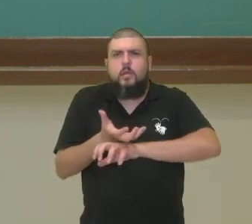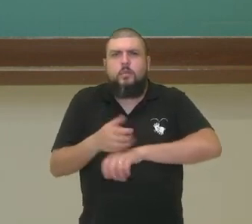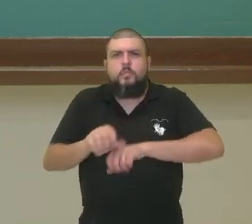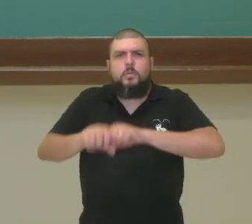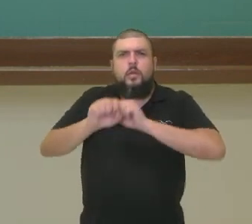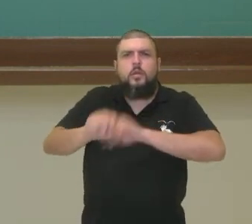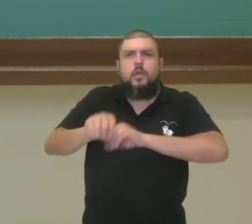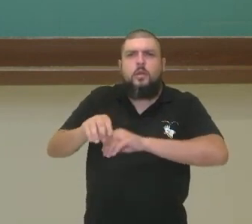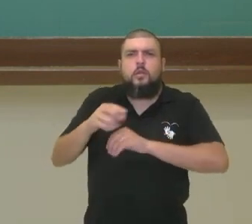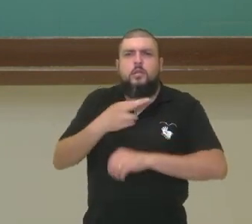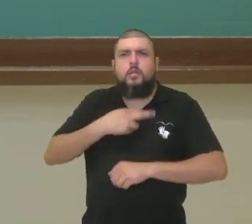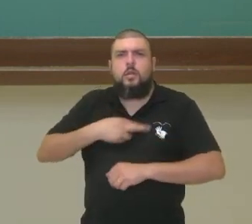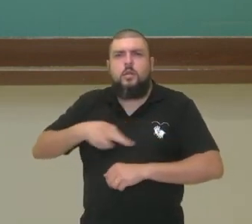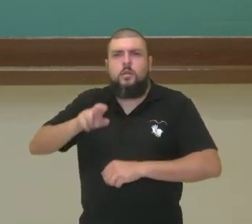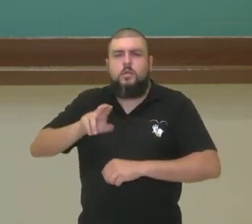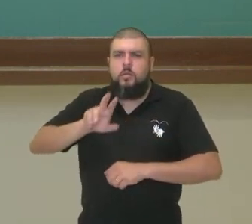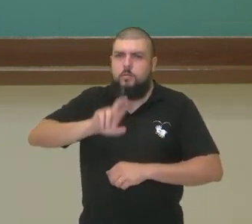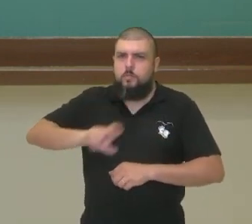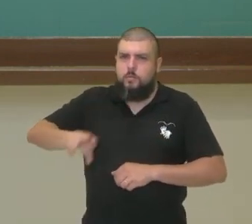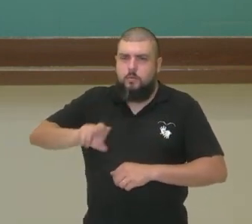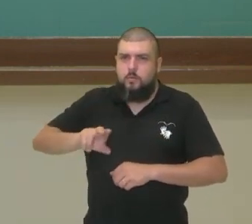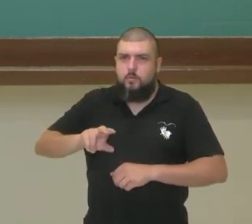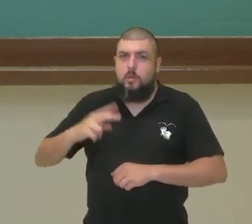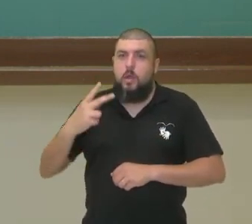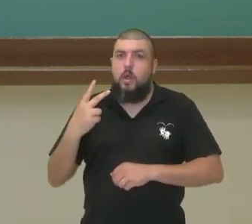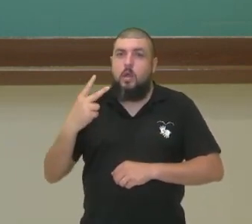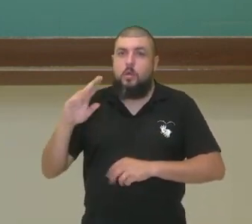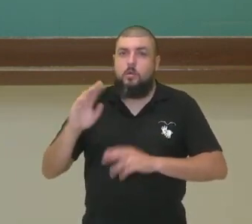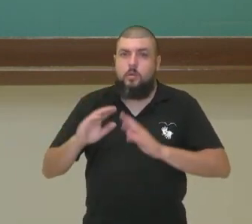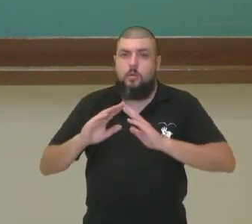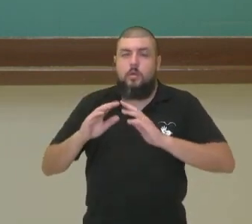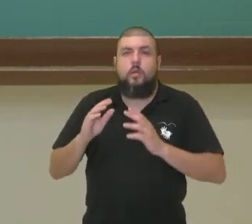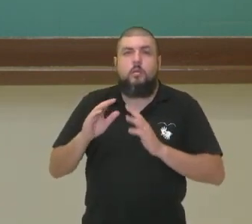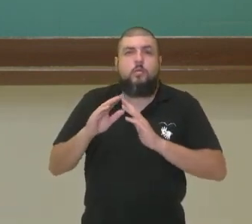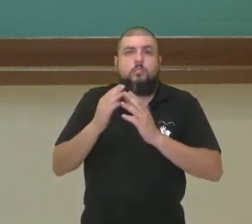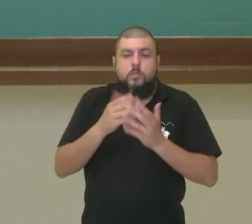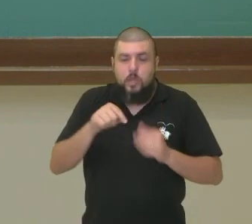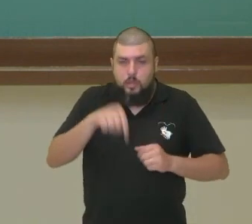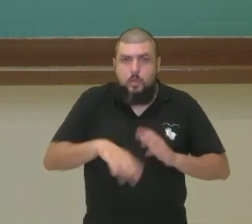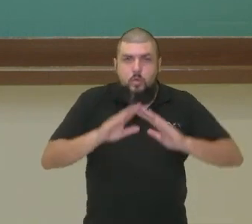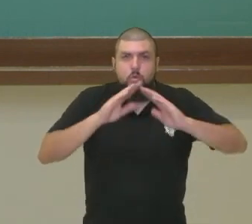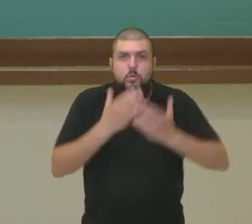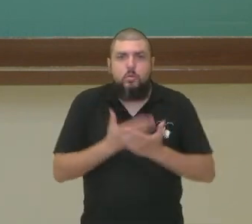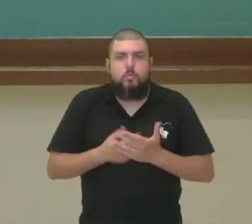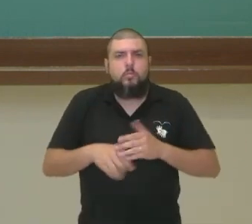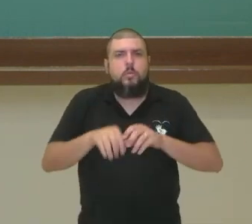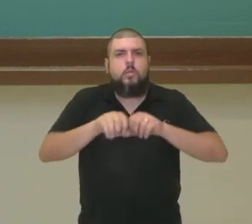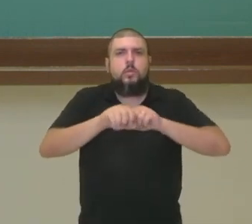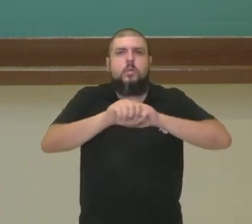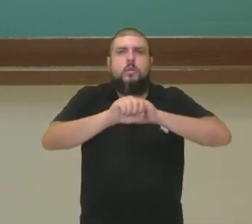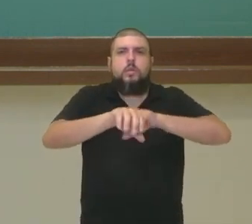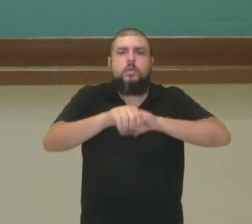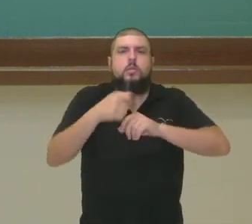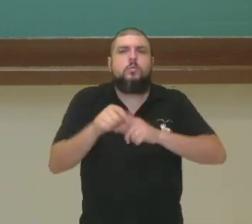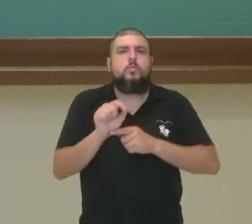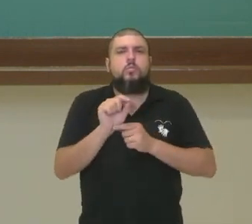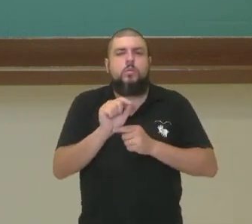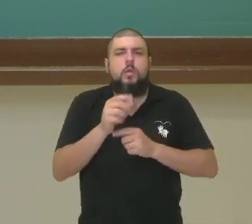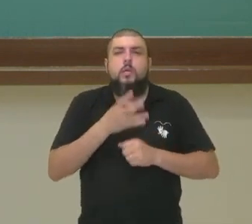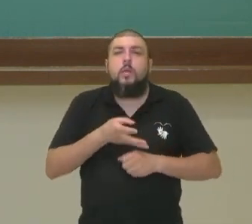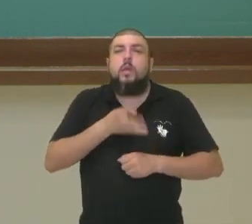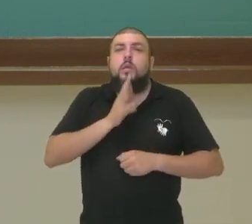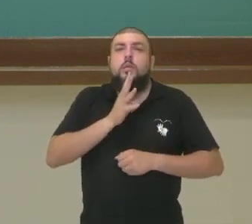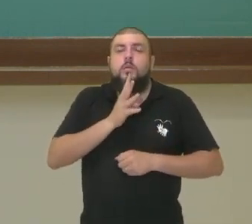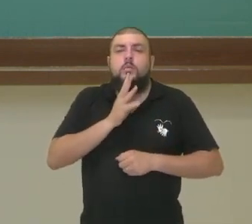A aula de religião é lá no lugar sagrado, na igreja, na mesquita, na sinagoga, no templo, no terreiro. Na escola é